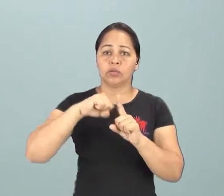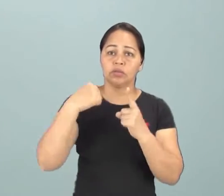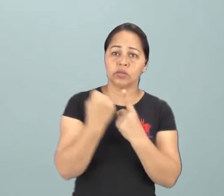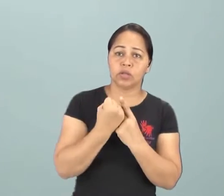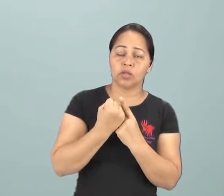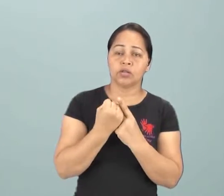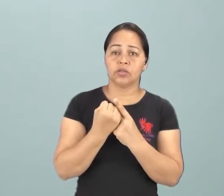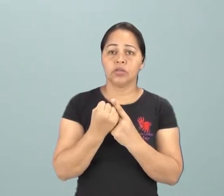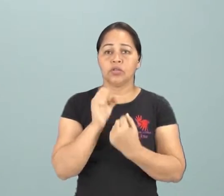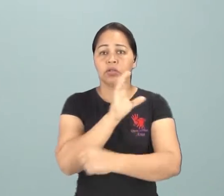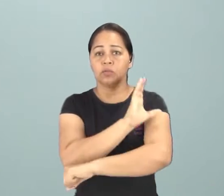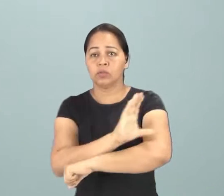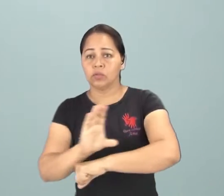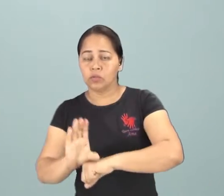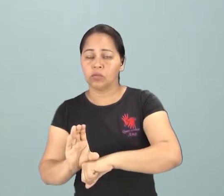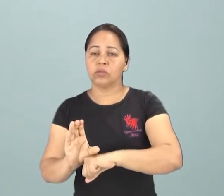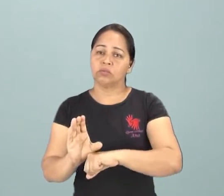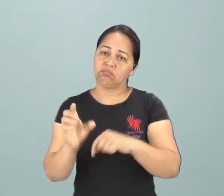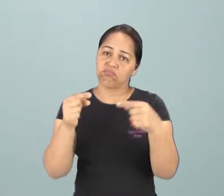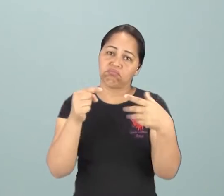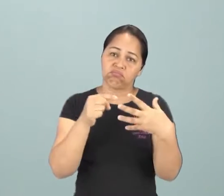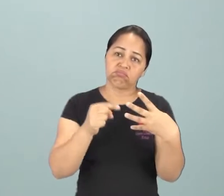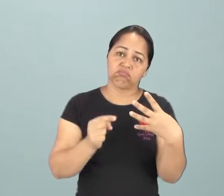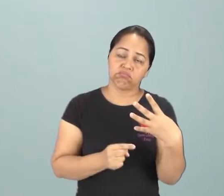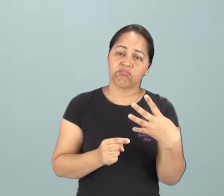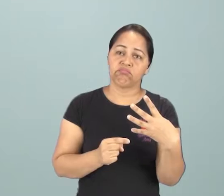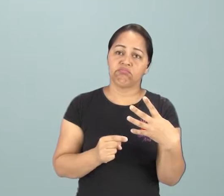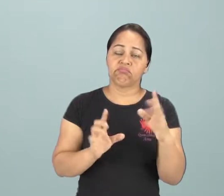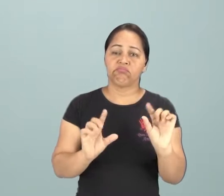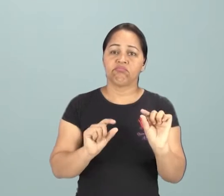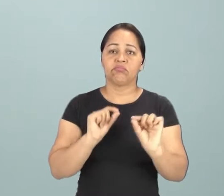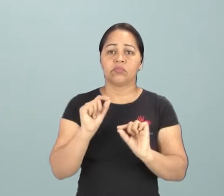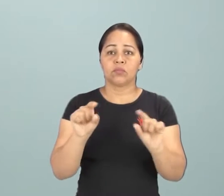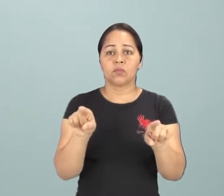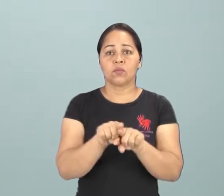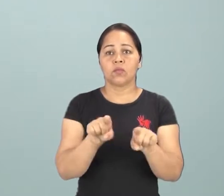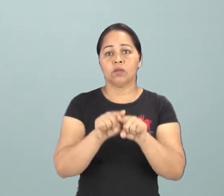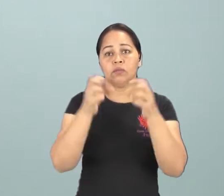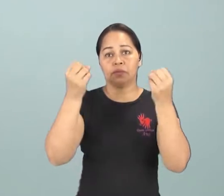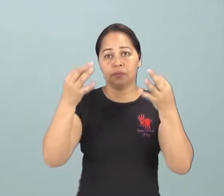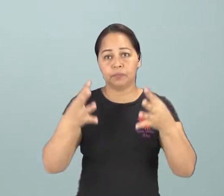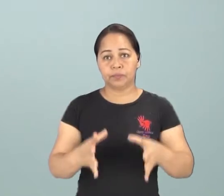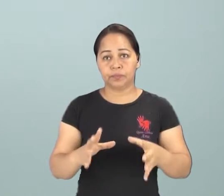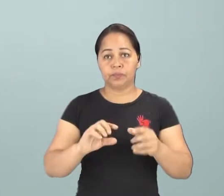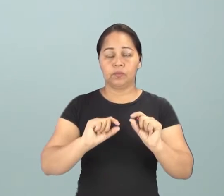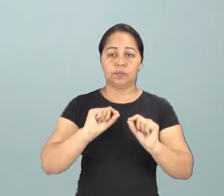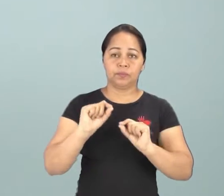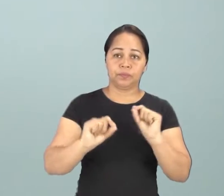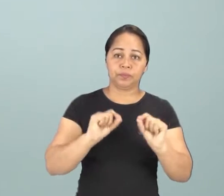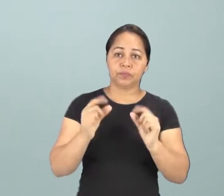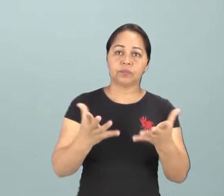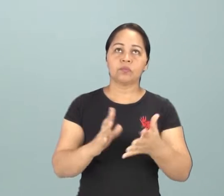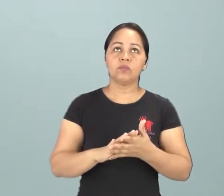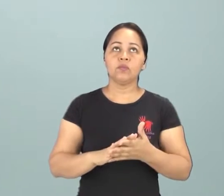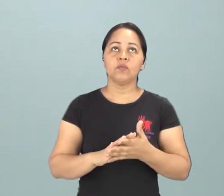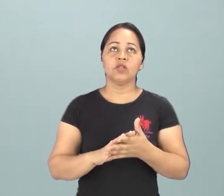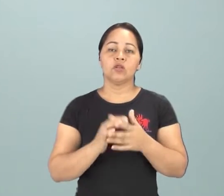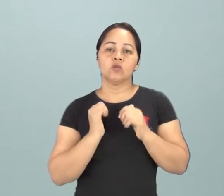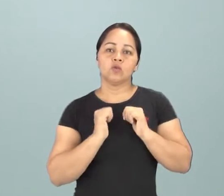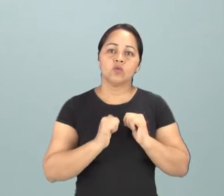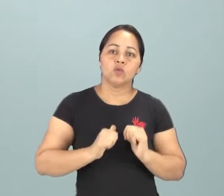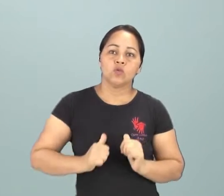e culturalmente. Tá? Ele também pregava as obras naturalistas, os prazeres da carne,